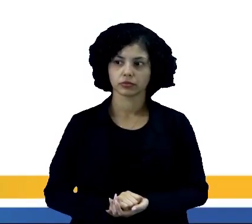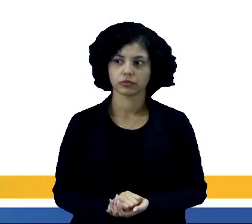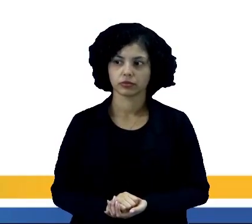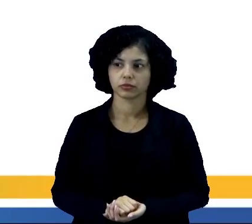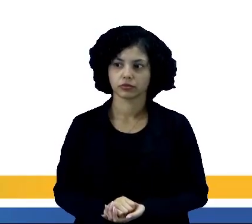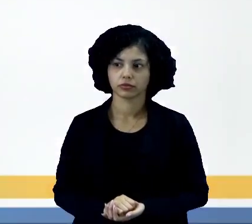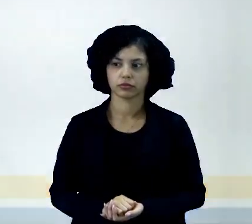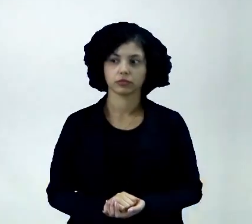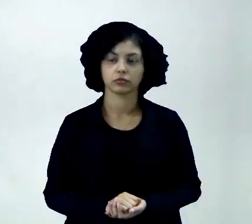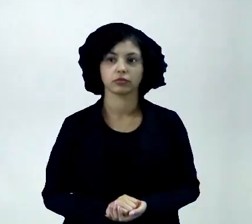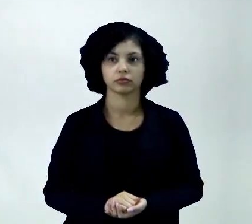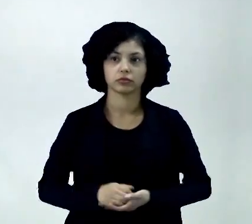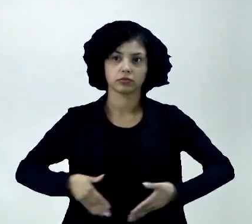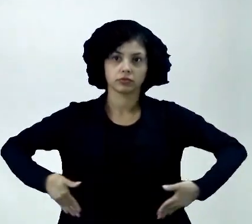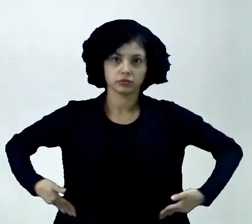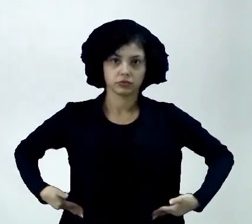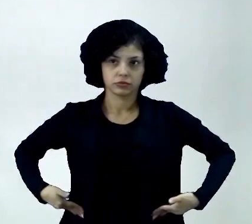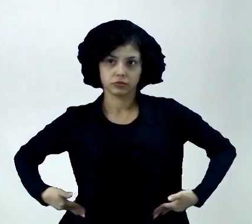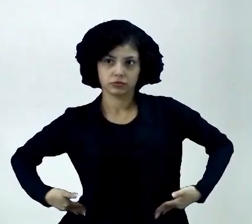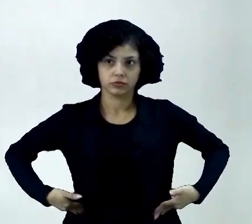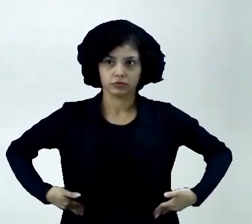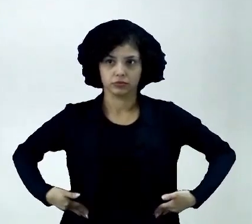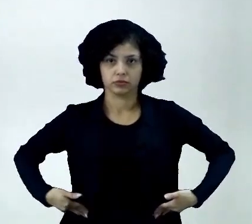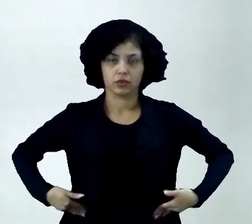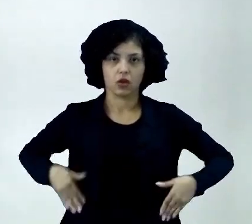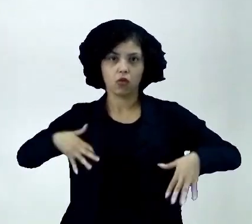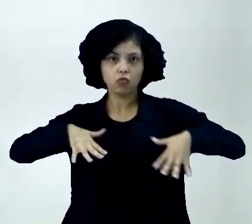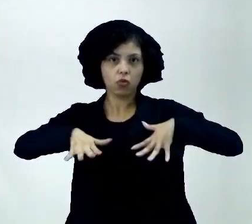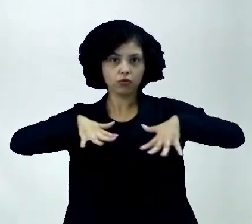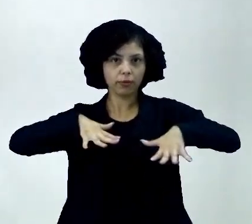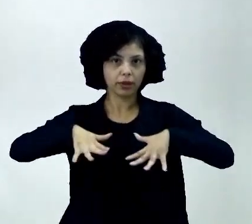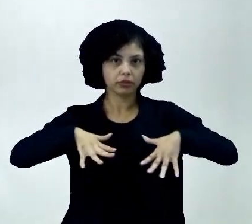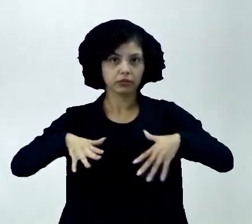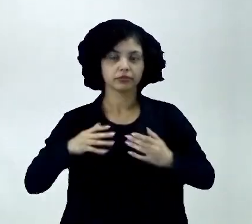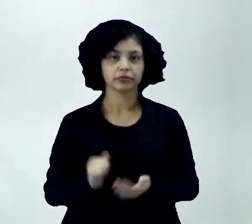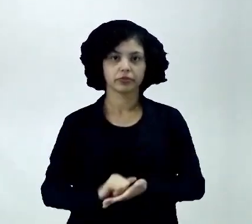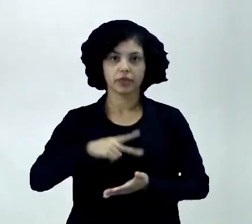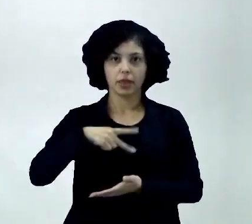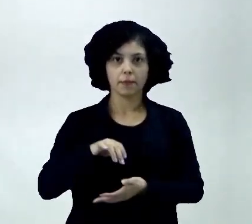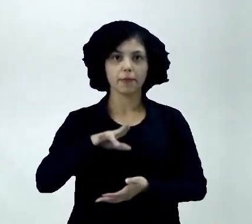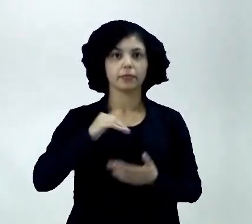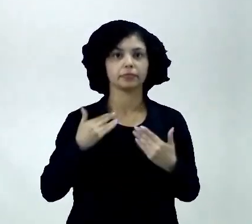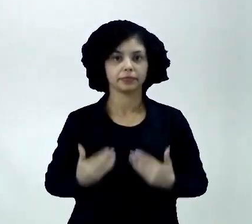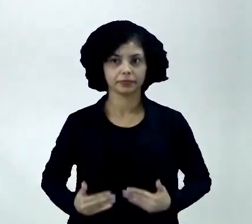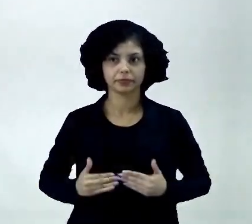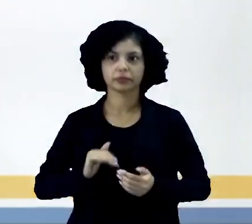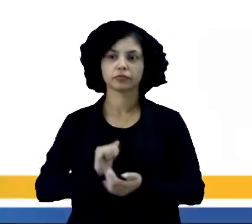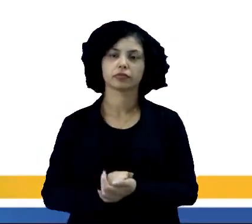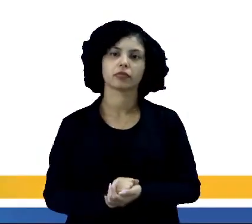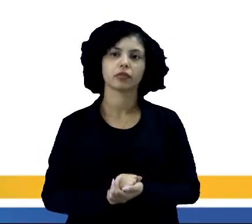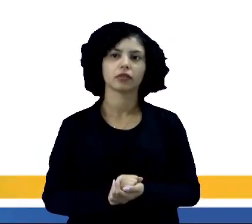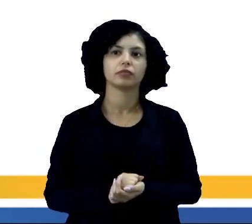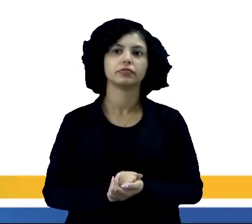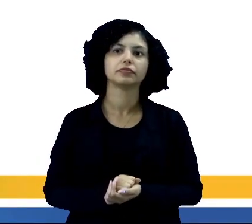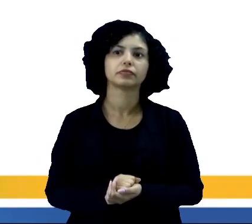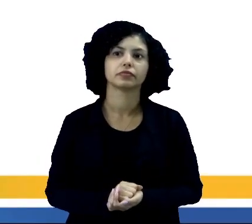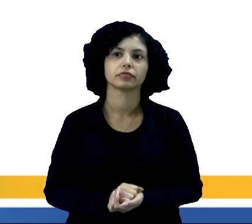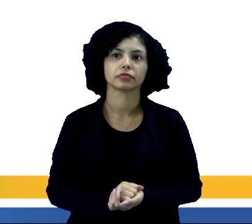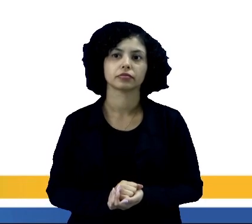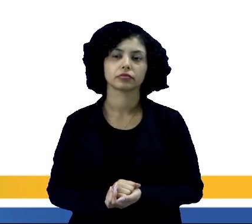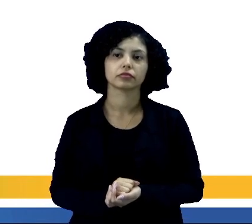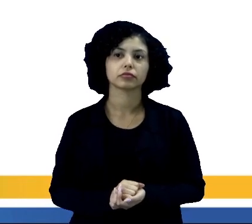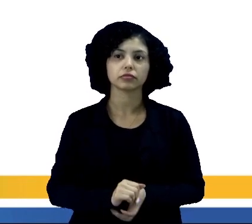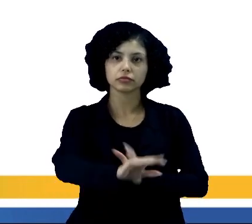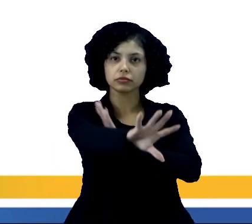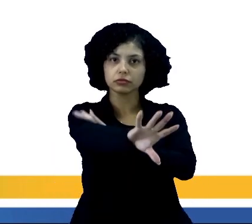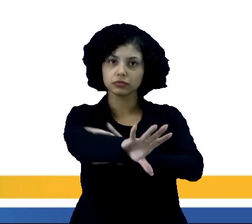tem a cintura pélvica, que são os movimentos pélvicos, então aquela parte ali do isquio, ilho, então ali também temos uma região. E